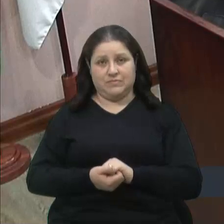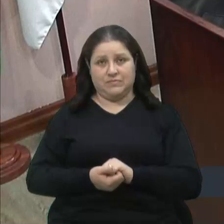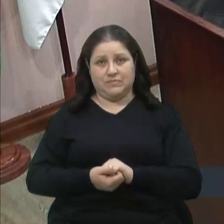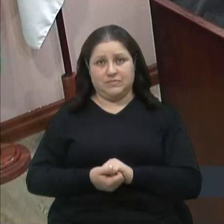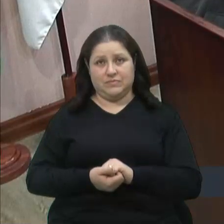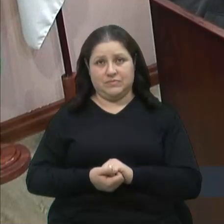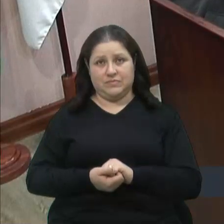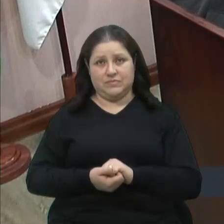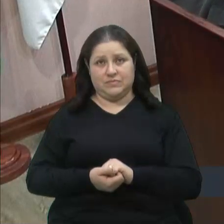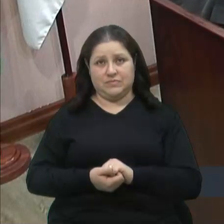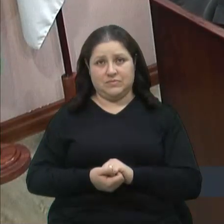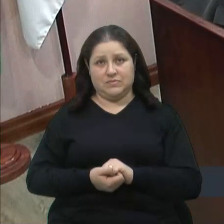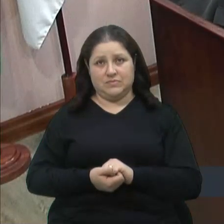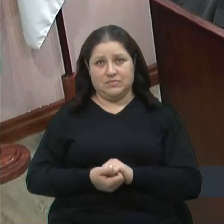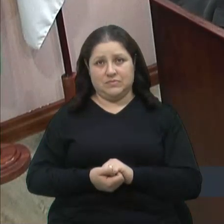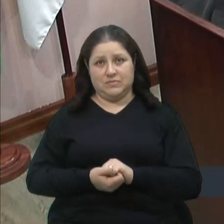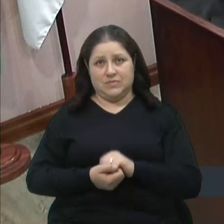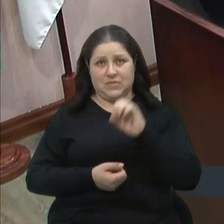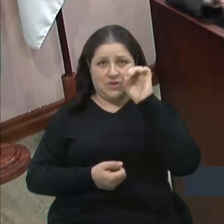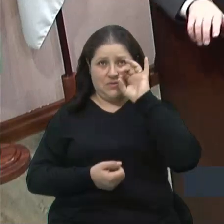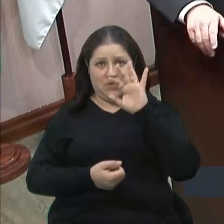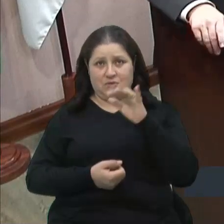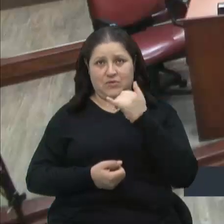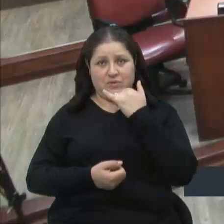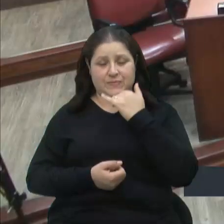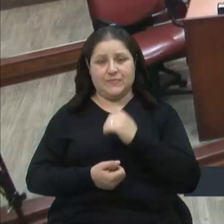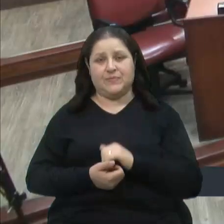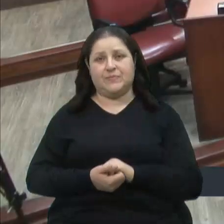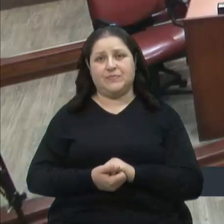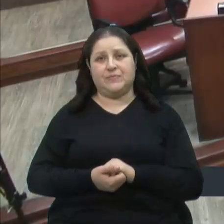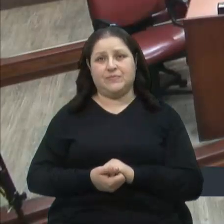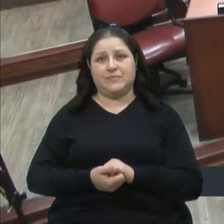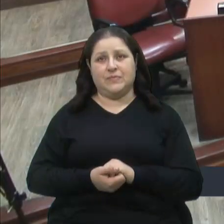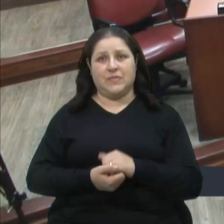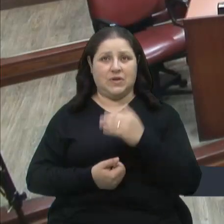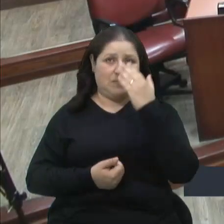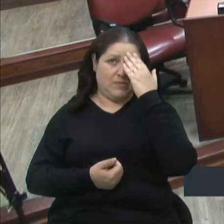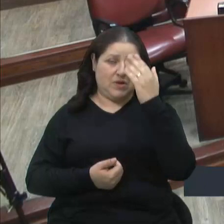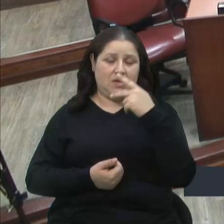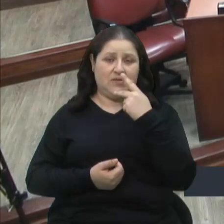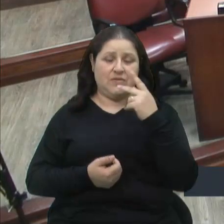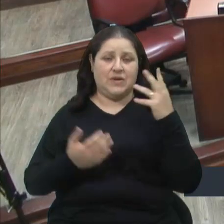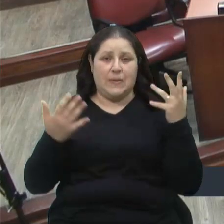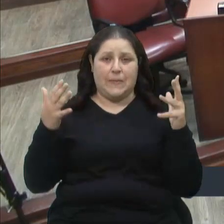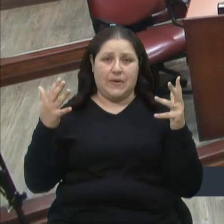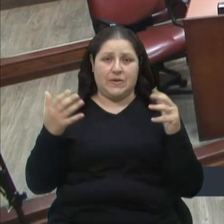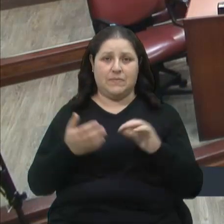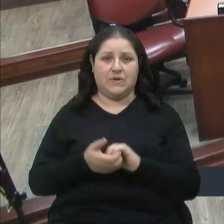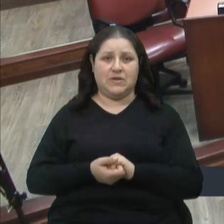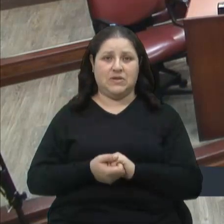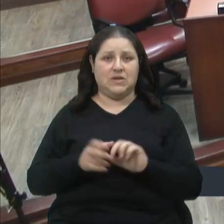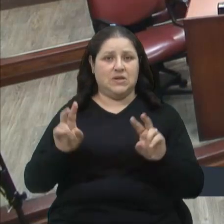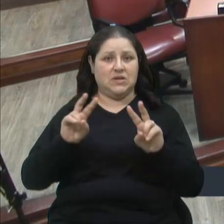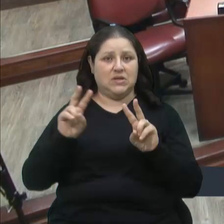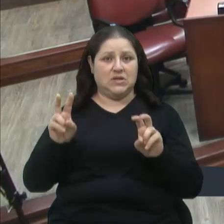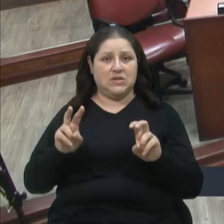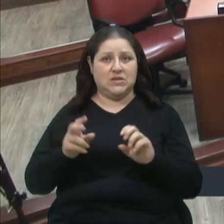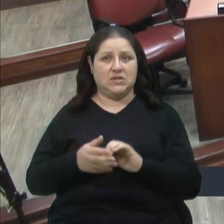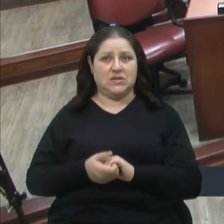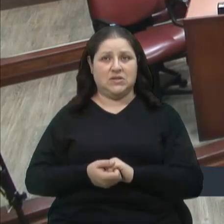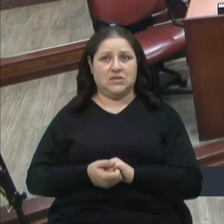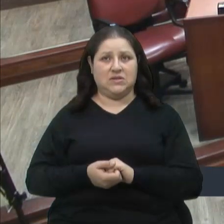tenho a sequência correta. Vereador Fiuza. Obrigado, vereador Zanquim. Só parabenizar por um tema